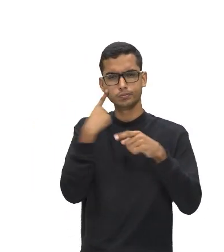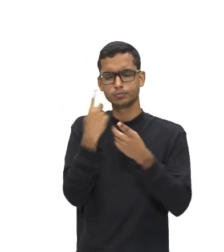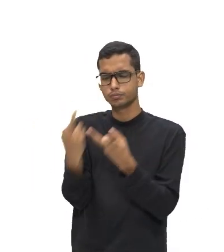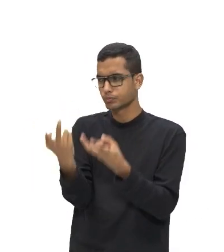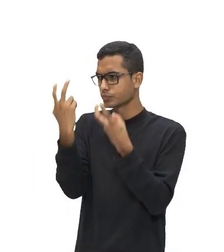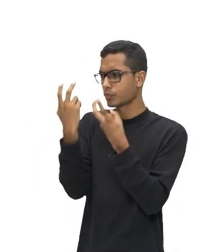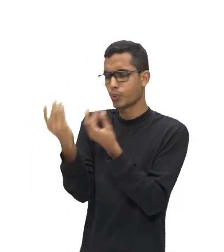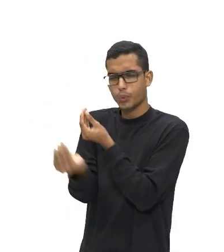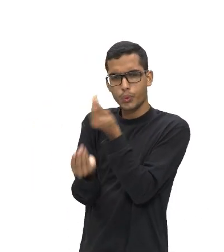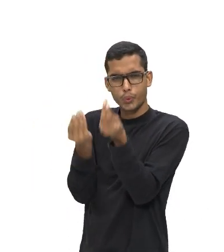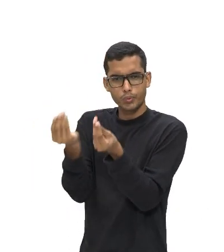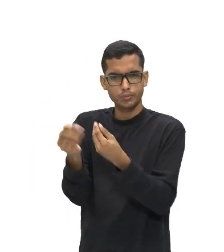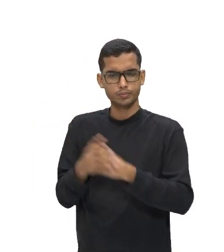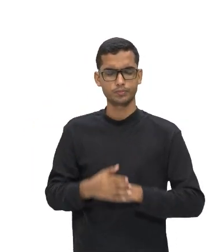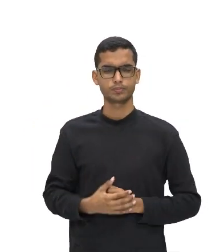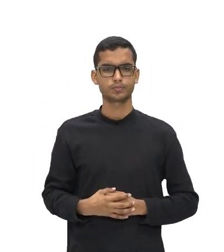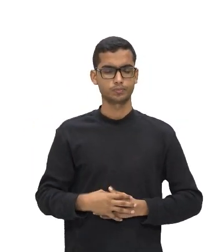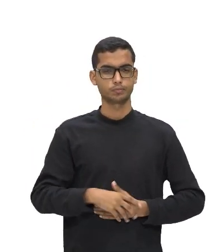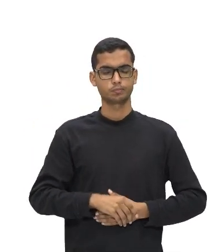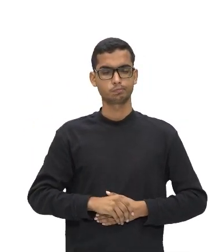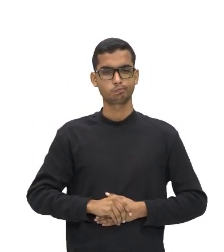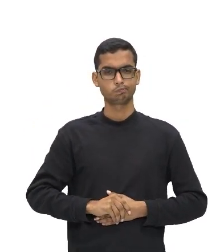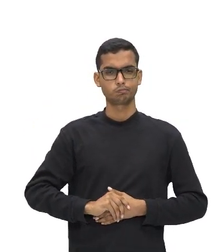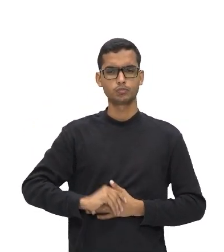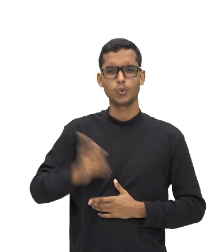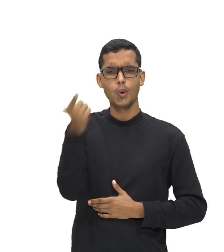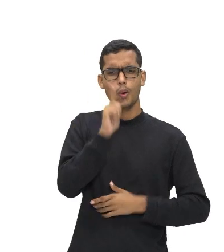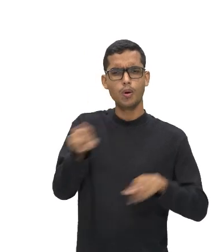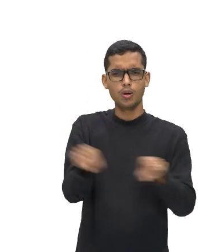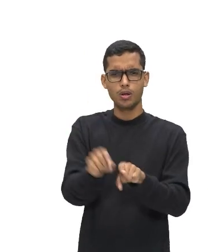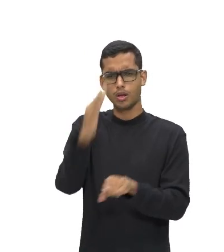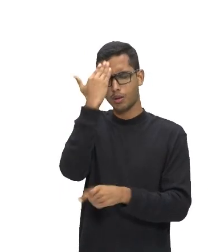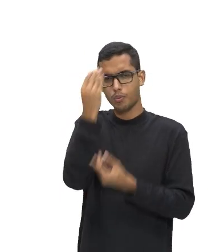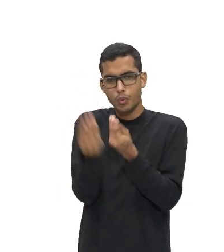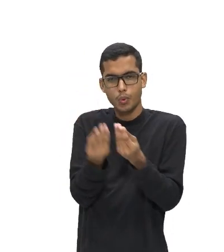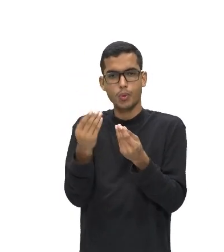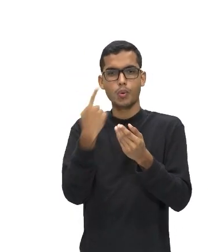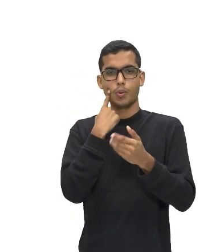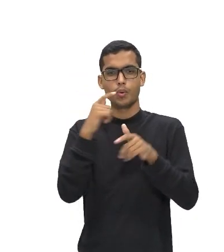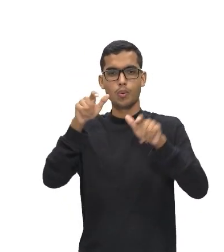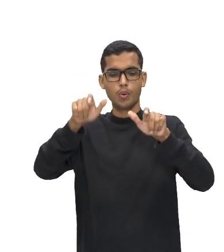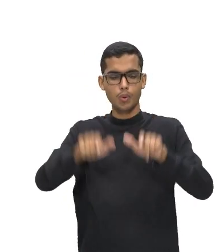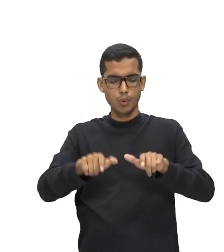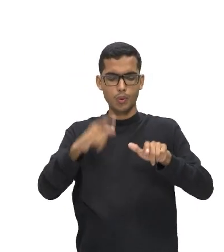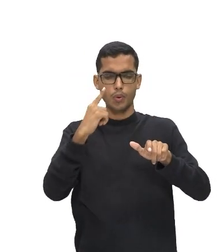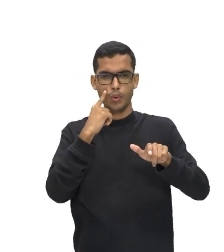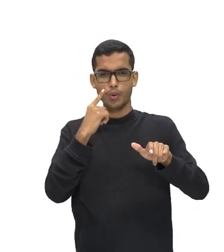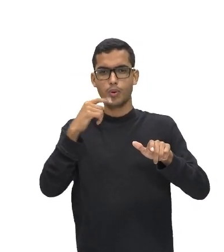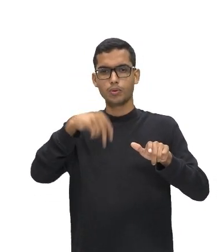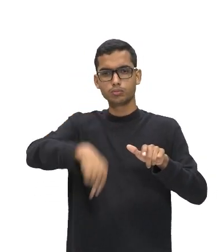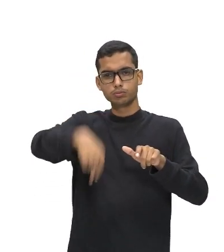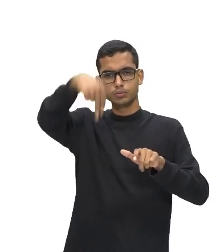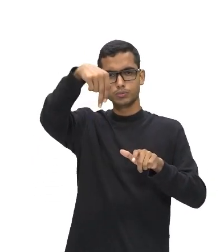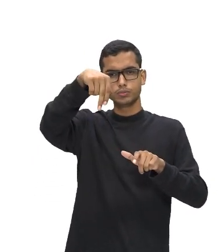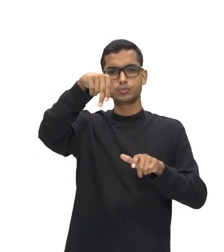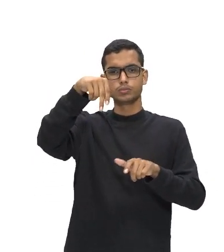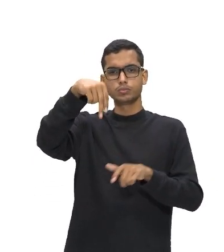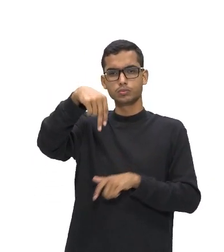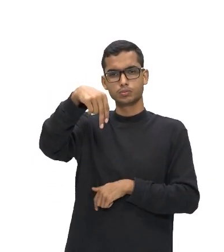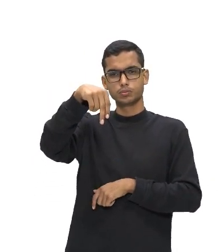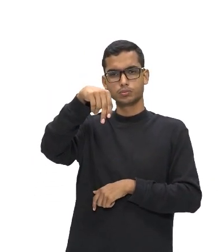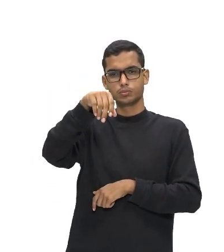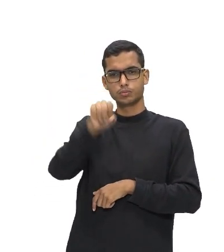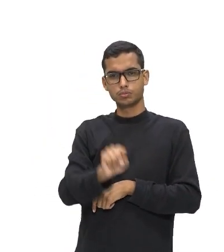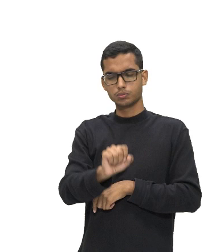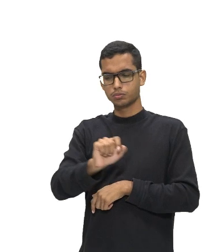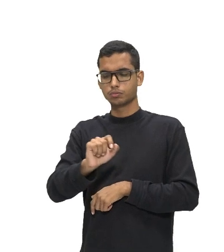mapa nessa direção. E aí você vai saber em que direção esse território identificado no mapa está localizado. Por